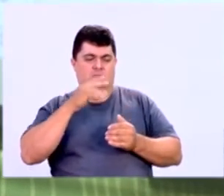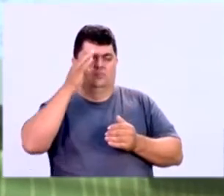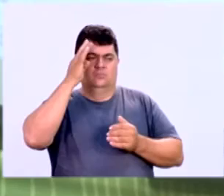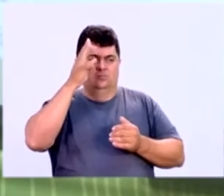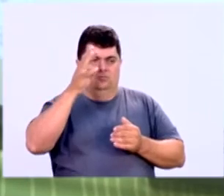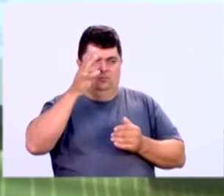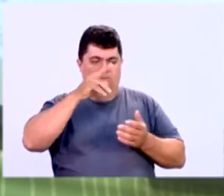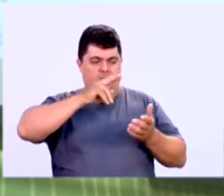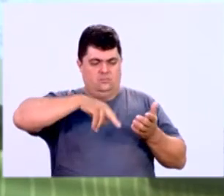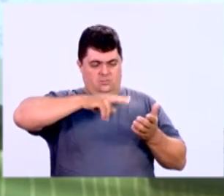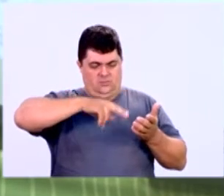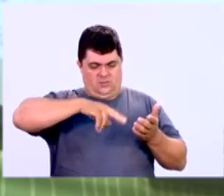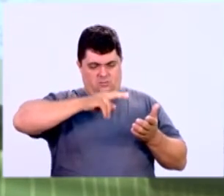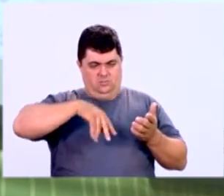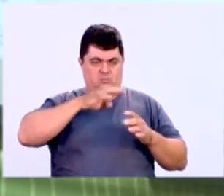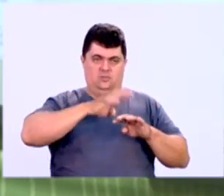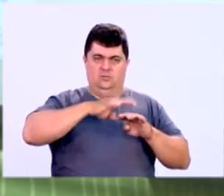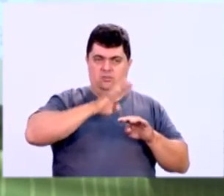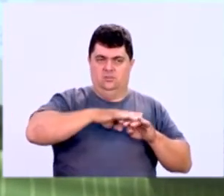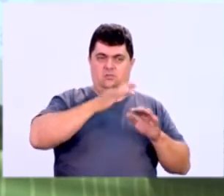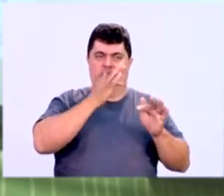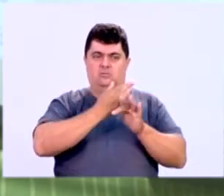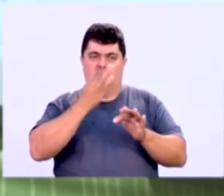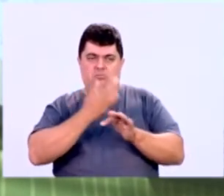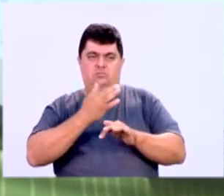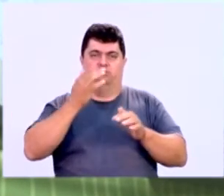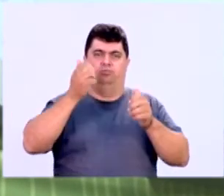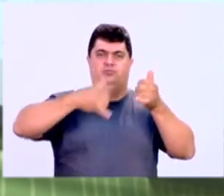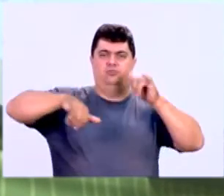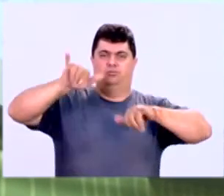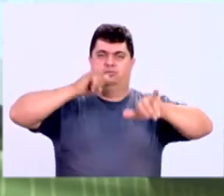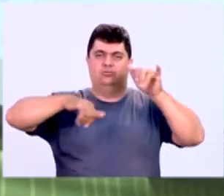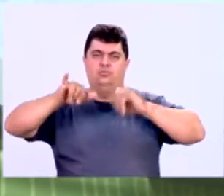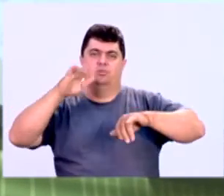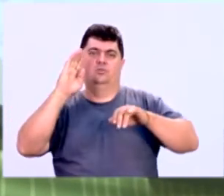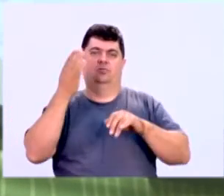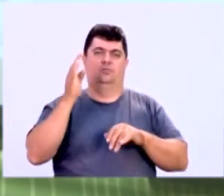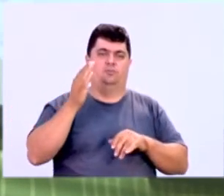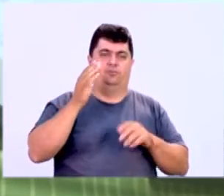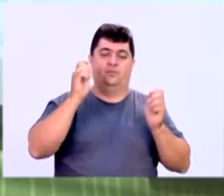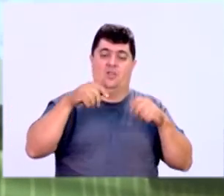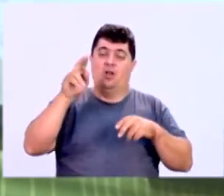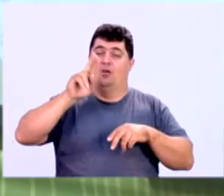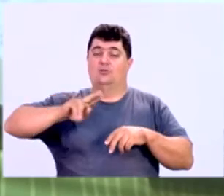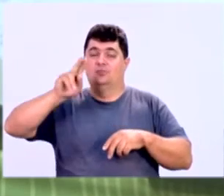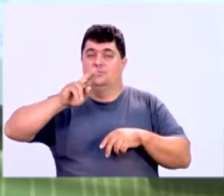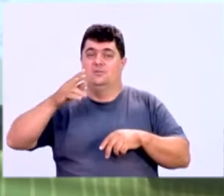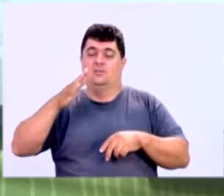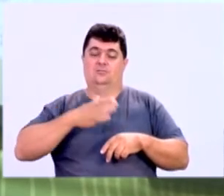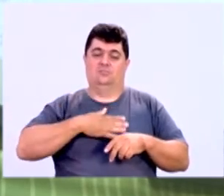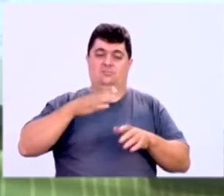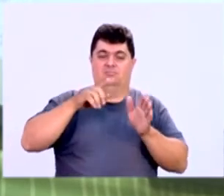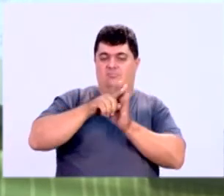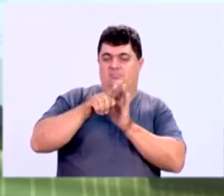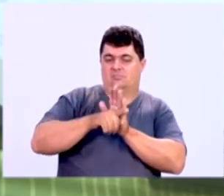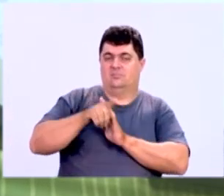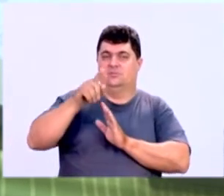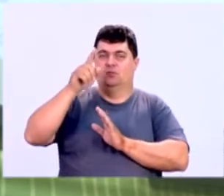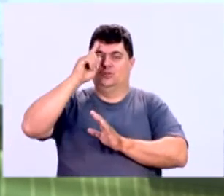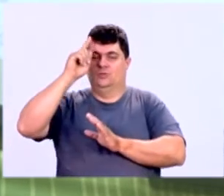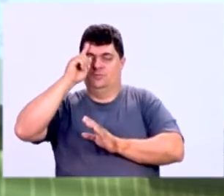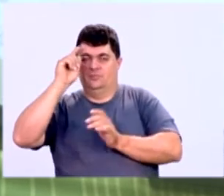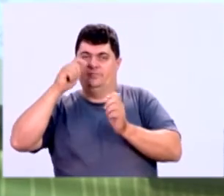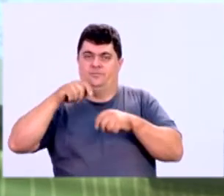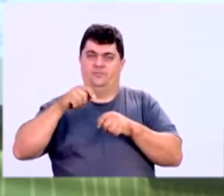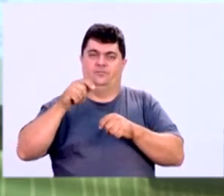tem, seja lá na matemática, na física, na química, na biologia, ele pode ser utilizado no seu cotidiano escolar. Então ele